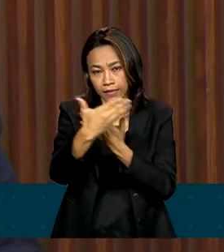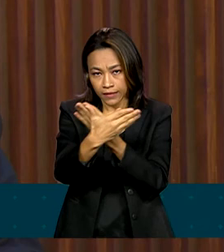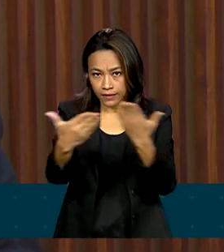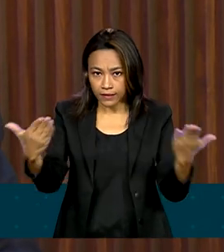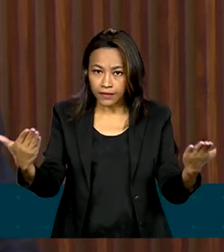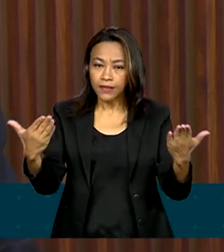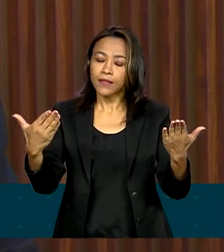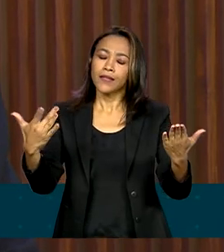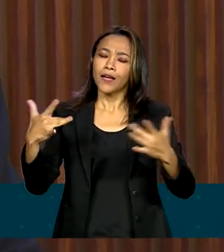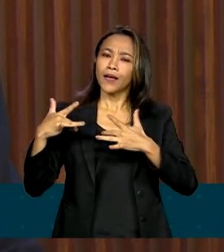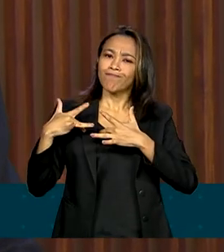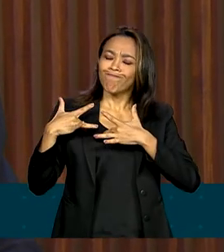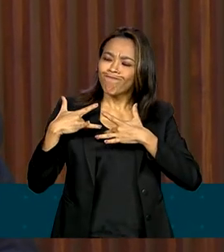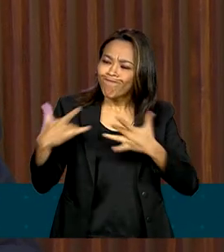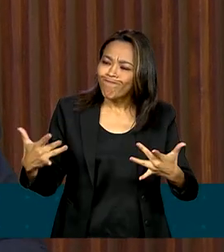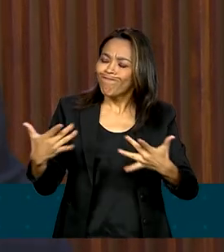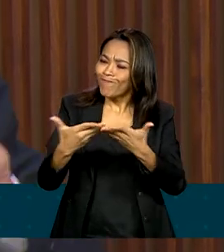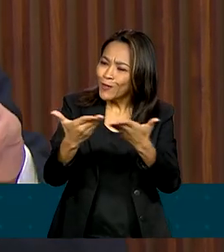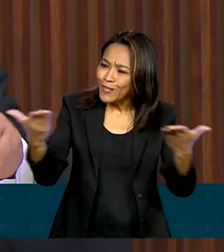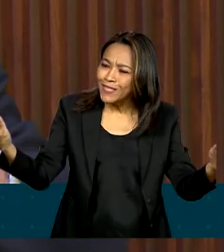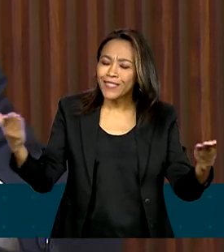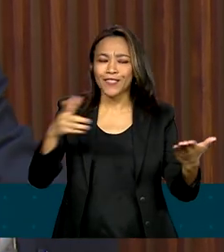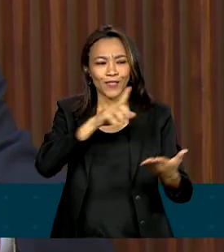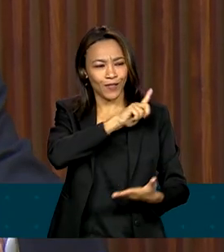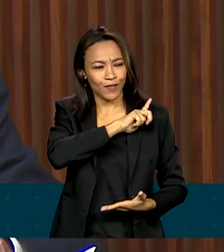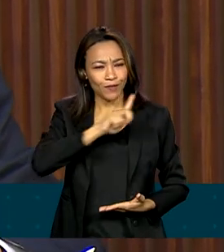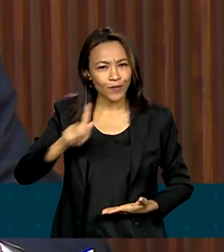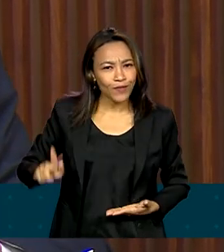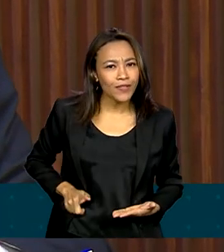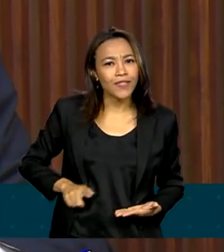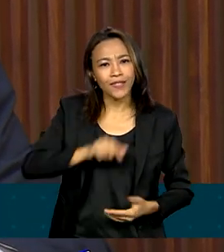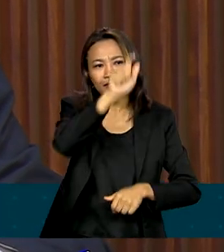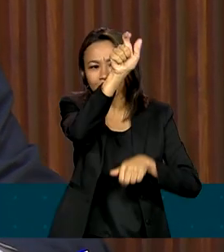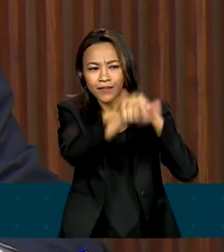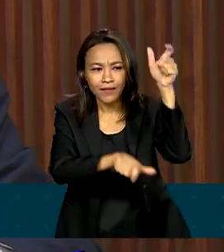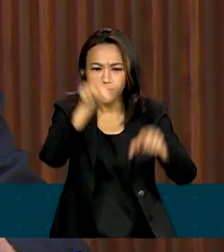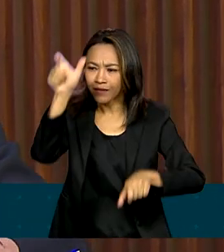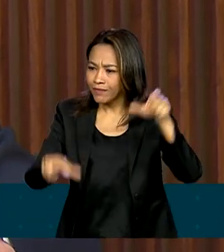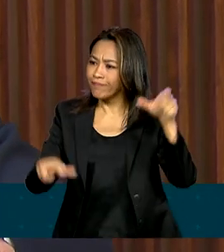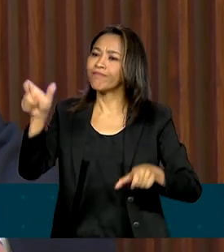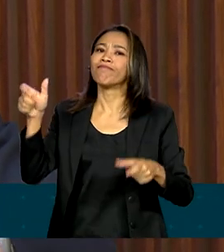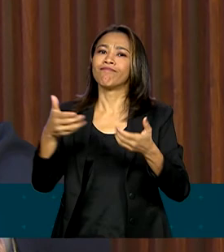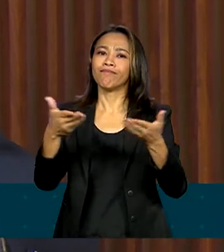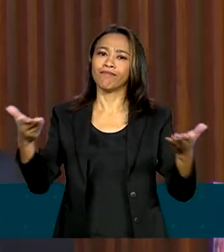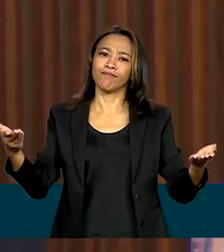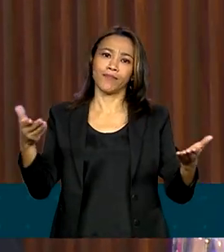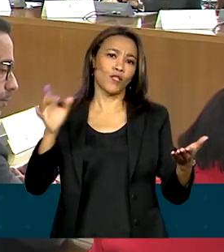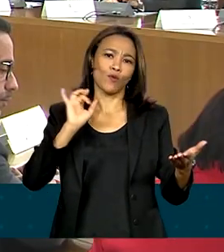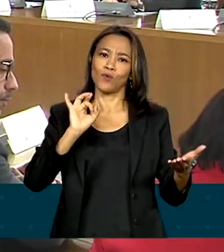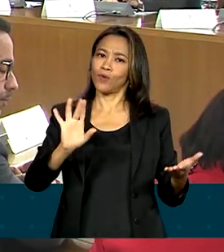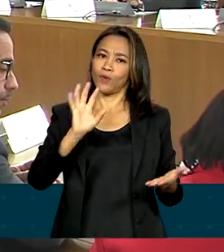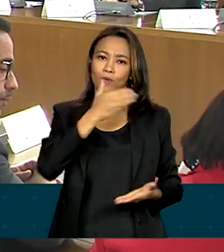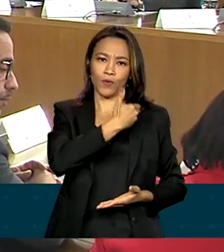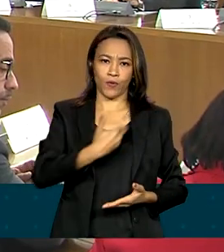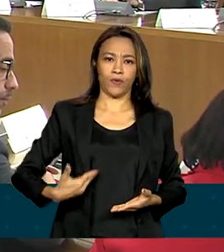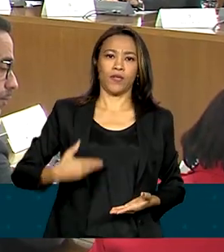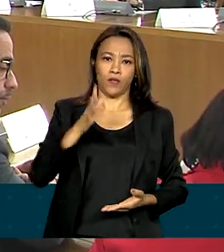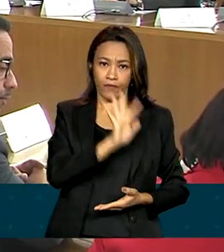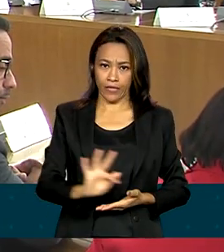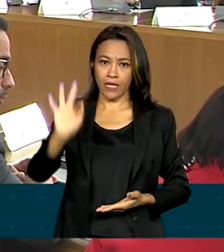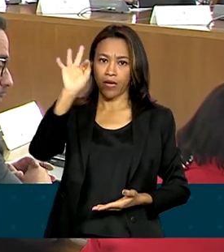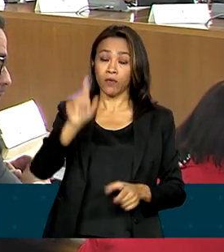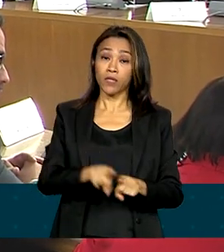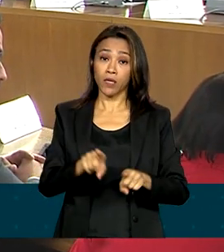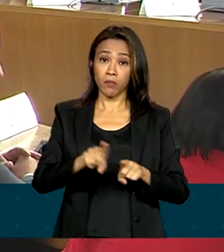pronta solidariedade de todas as governadoras e governadores, não só aqui ao governo federal, mas sobretudo ao